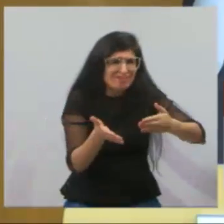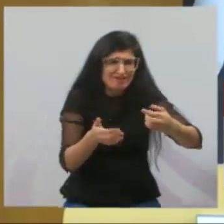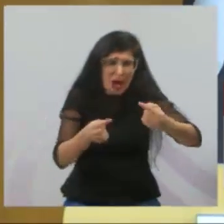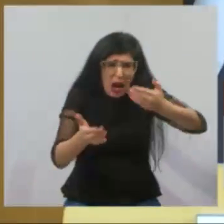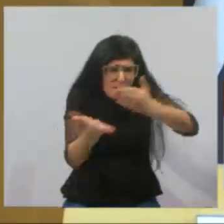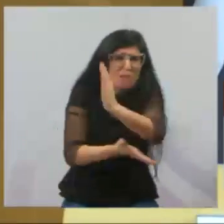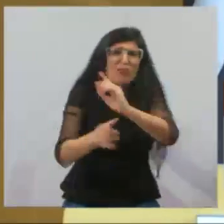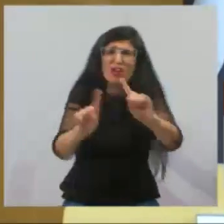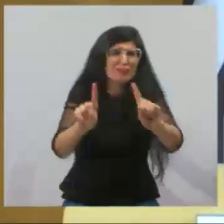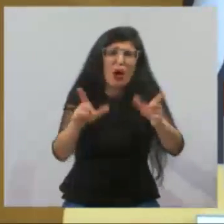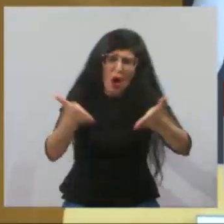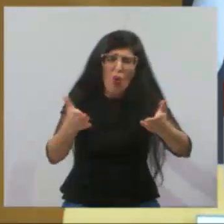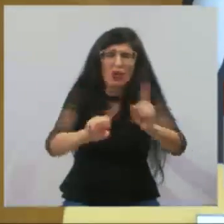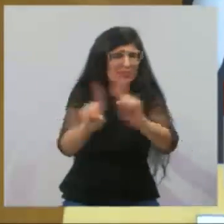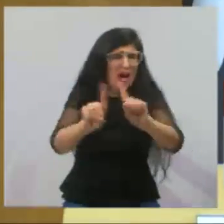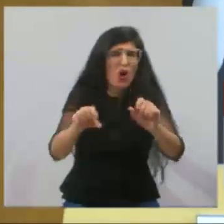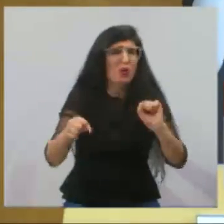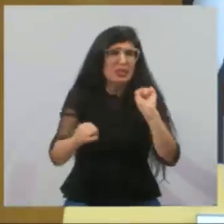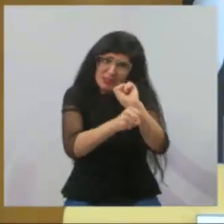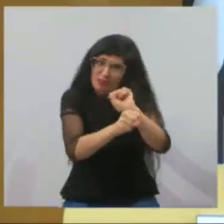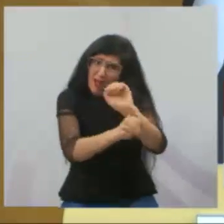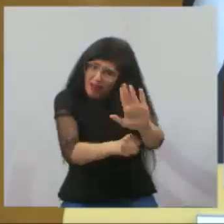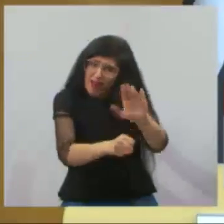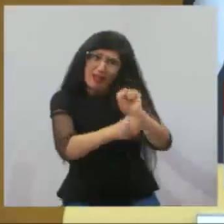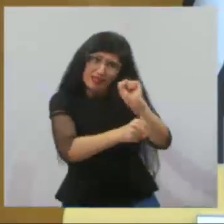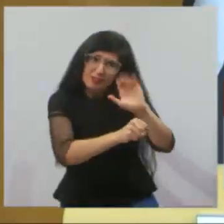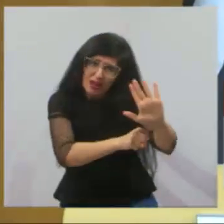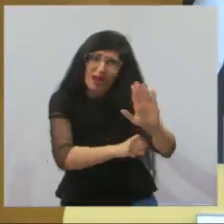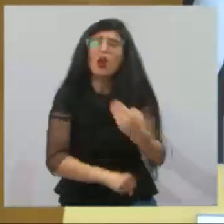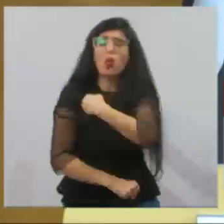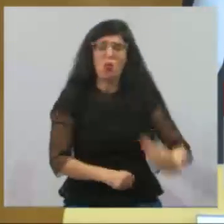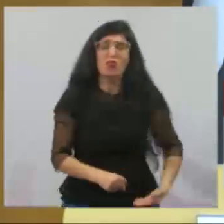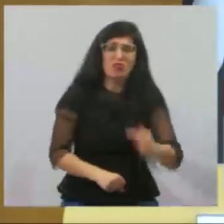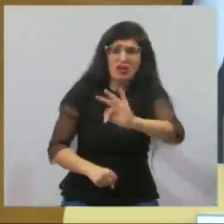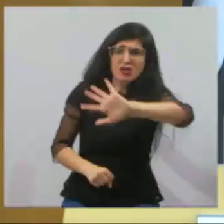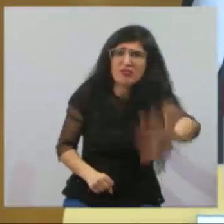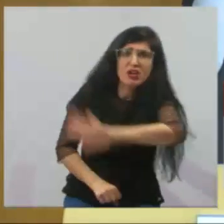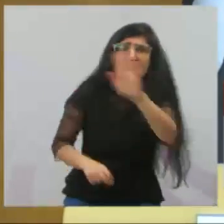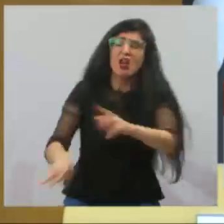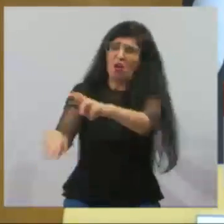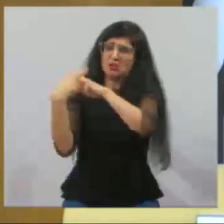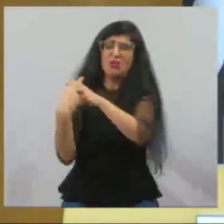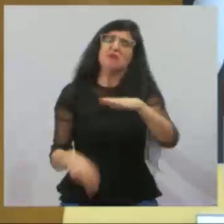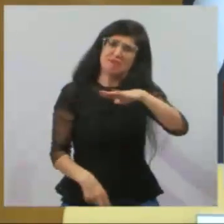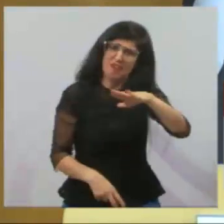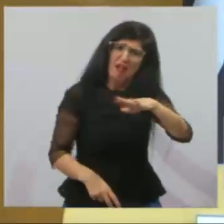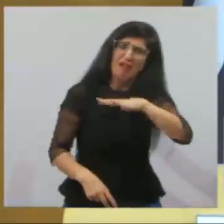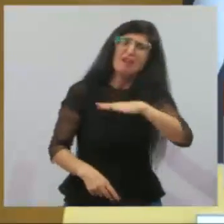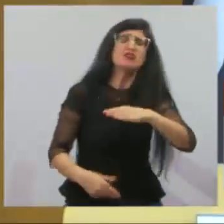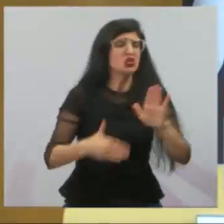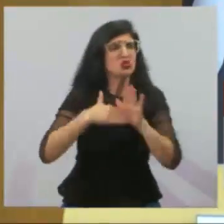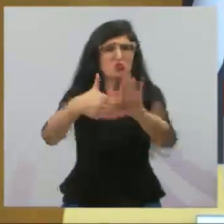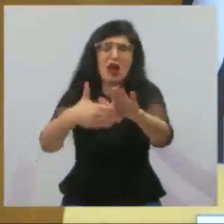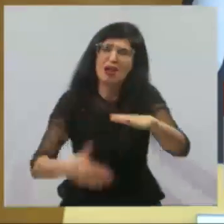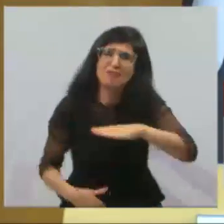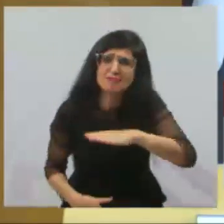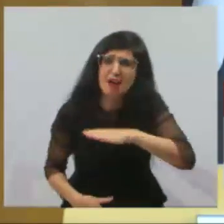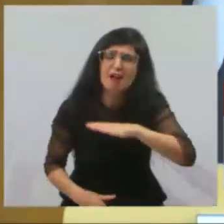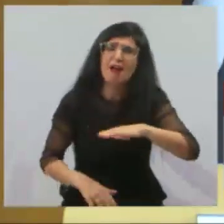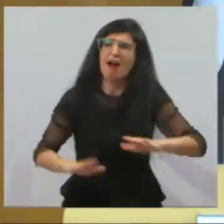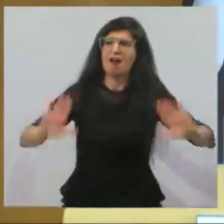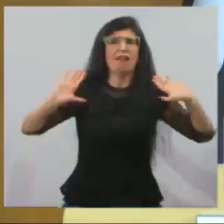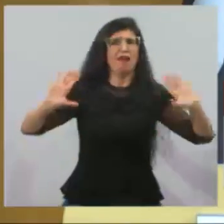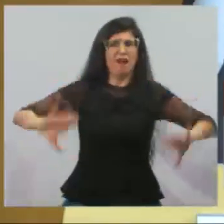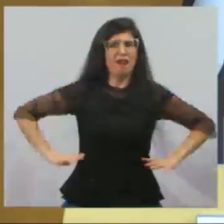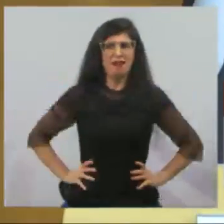Constituição, a Constituição manda o governo federal ter responsabilidade de ajudar os municípios. A soma dos municípios